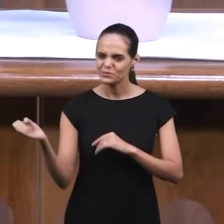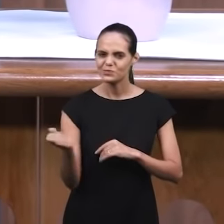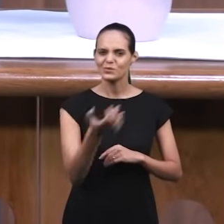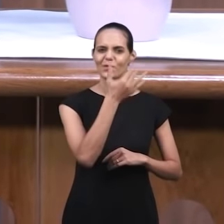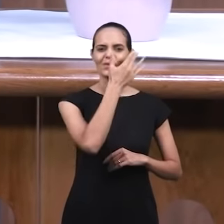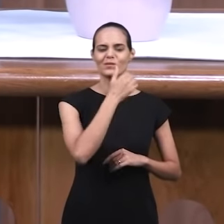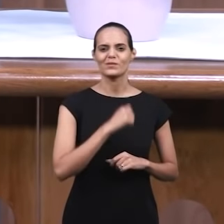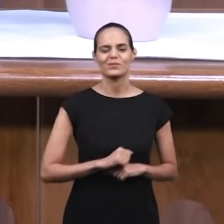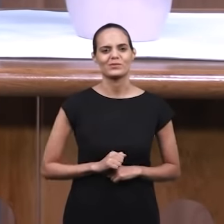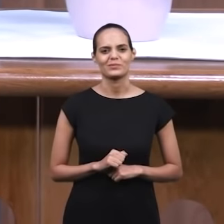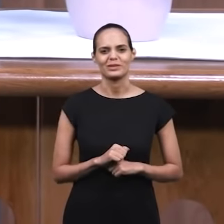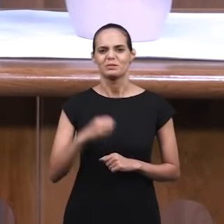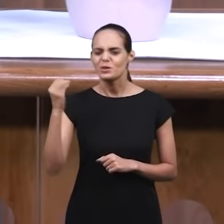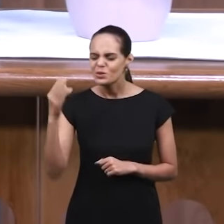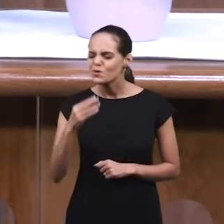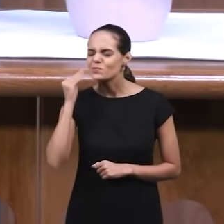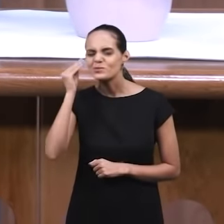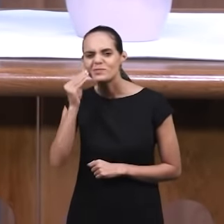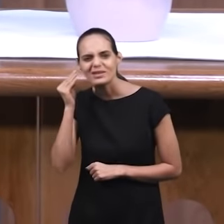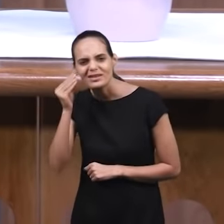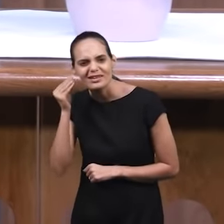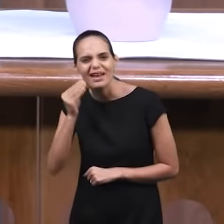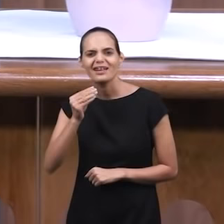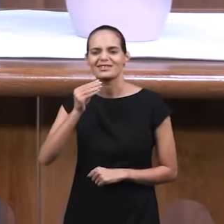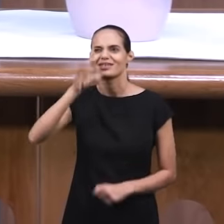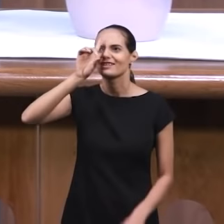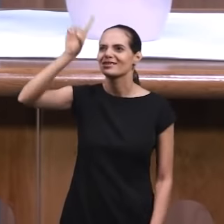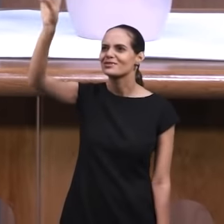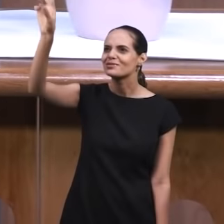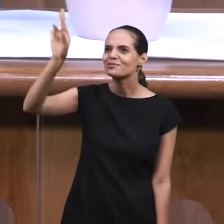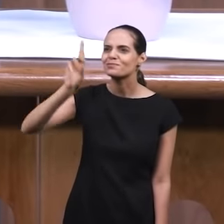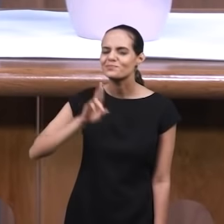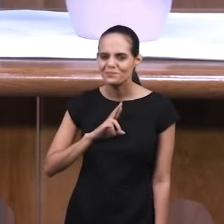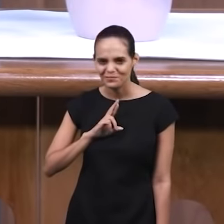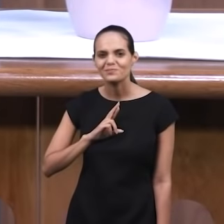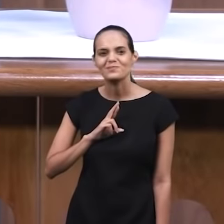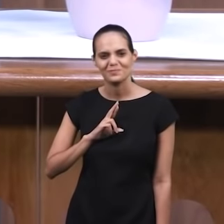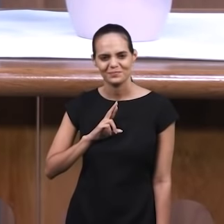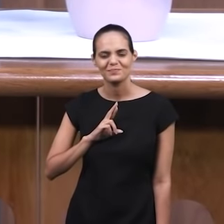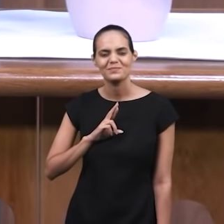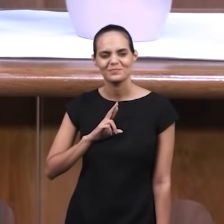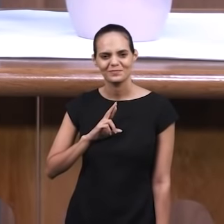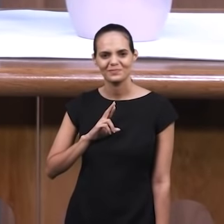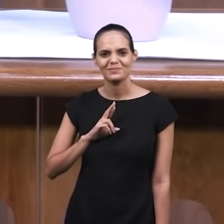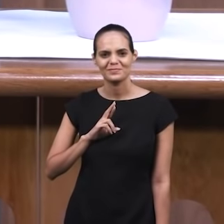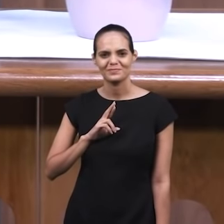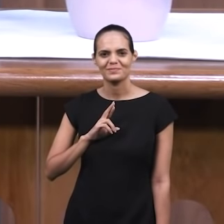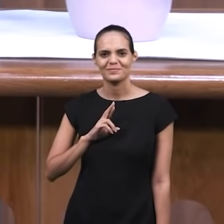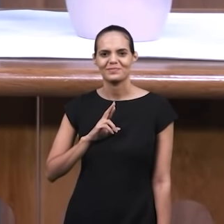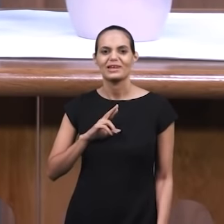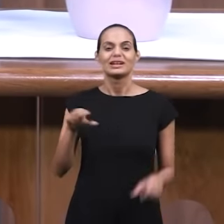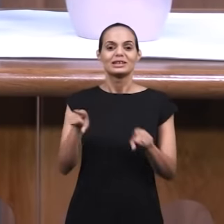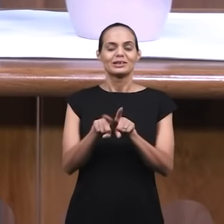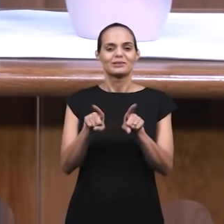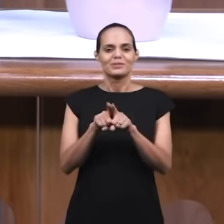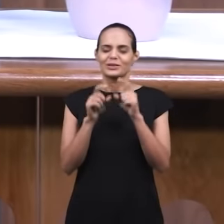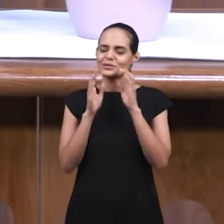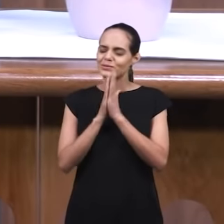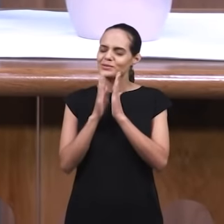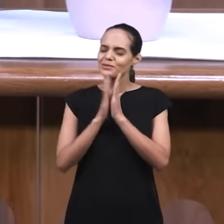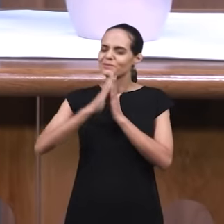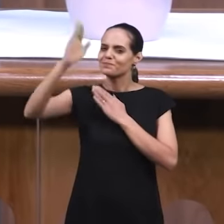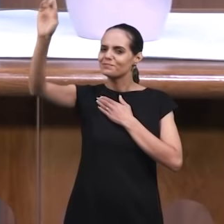nova experiência com Deus, em termos de resposta que o salmista recebia da parte de Deus, das suas